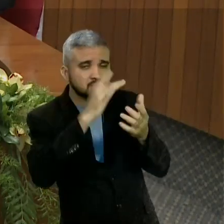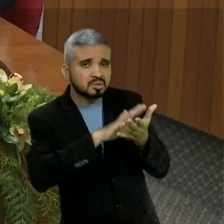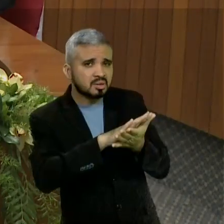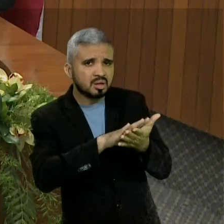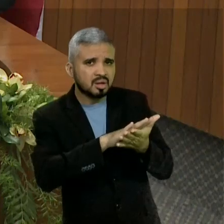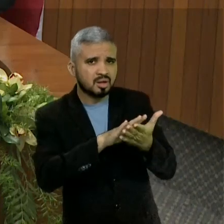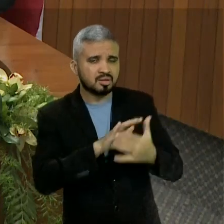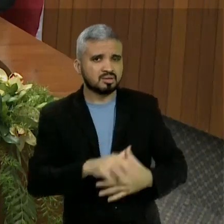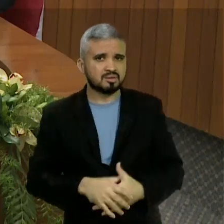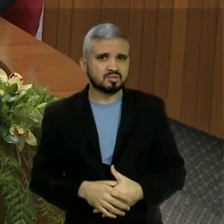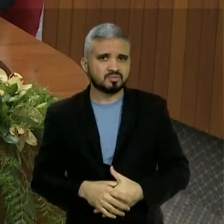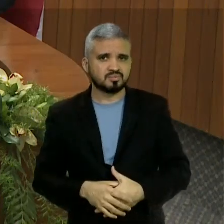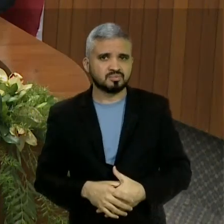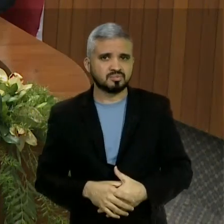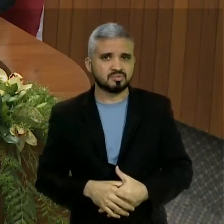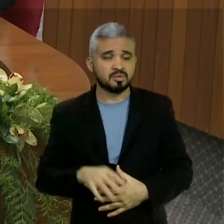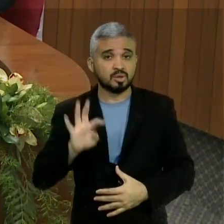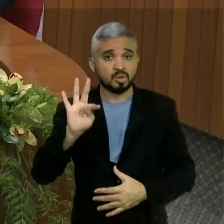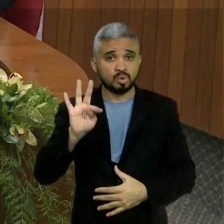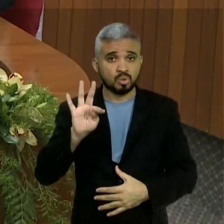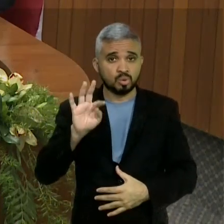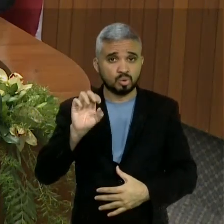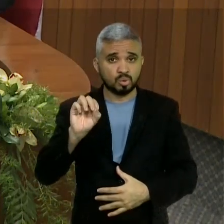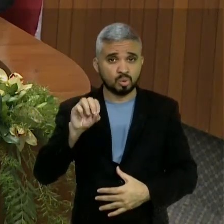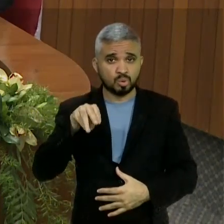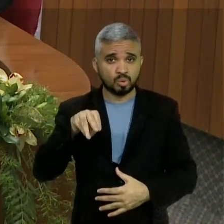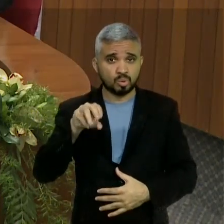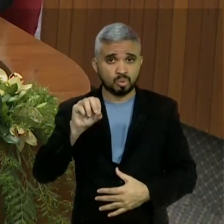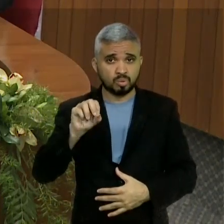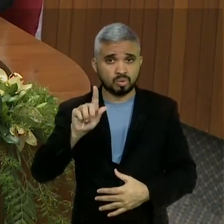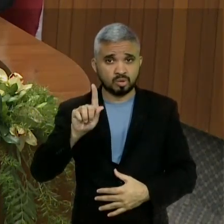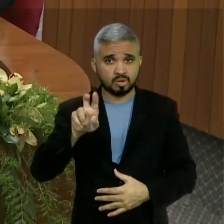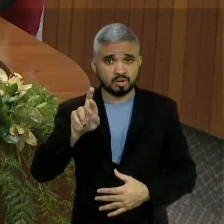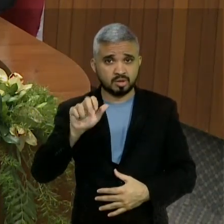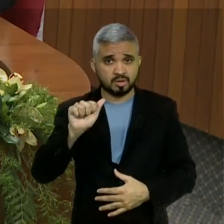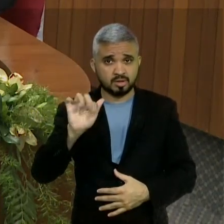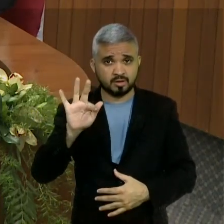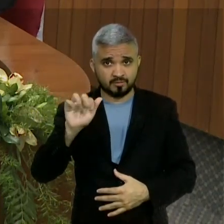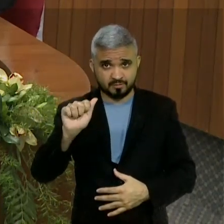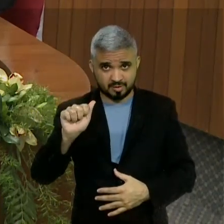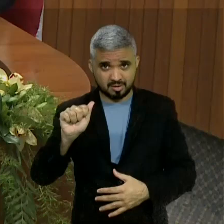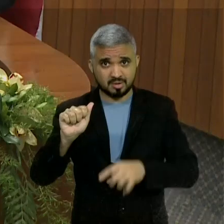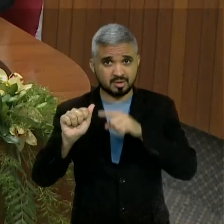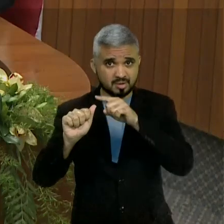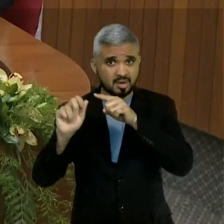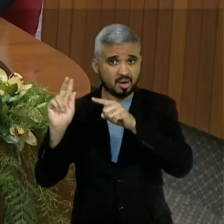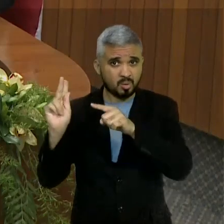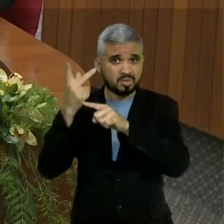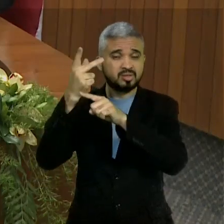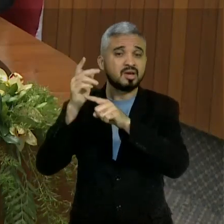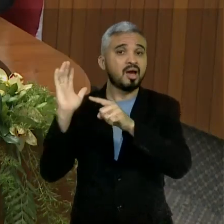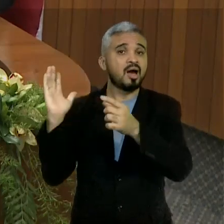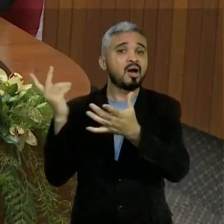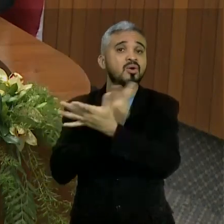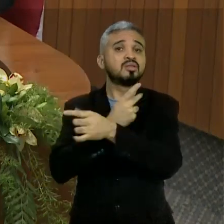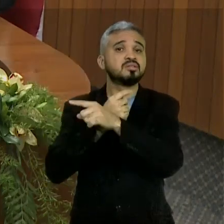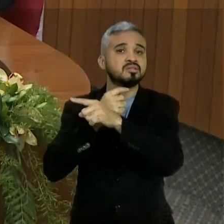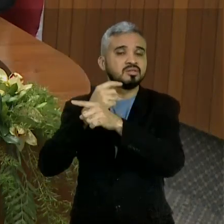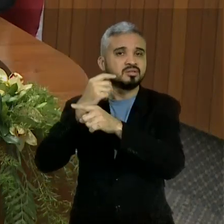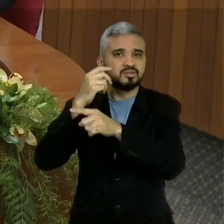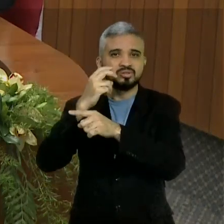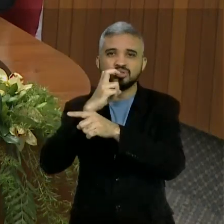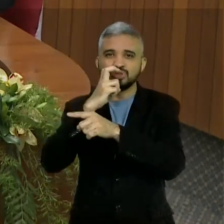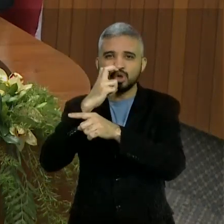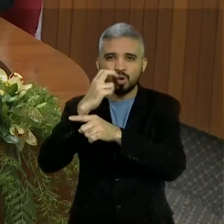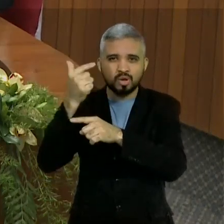terceirização se acontece uma um roubo de cabo como teve lá no socorrão 2 e a tomografia tem problema você consegue